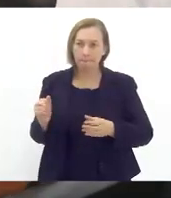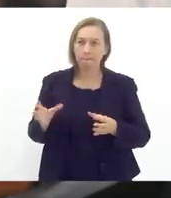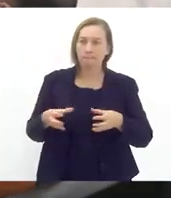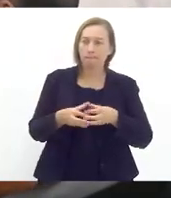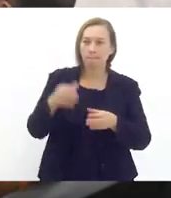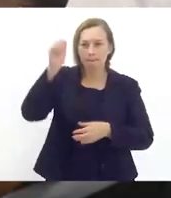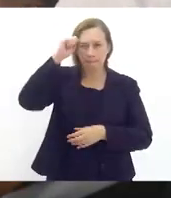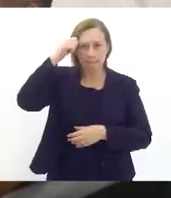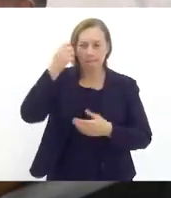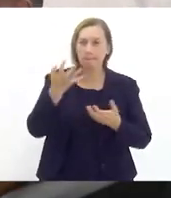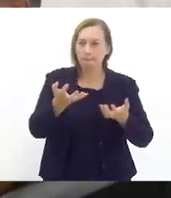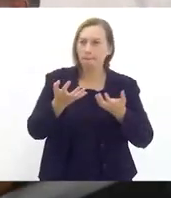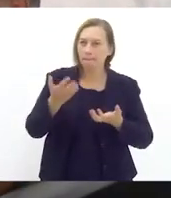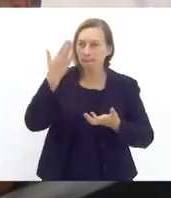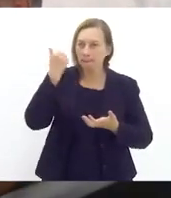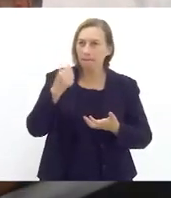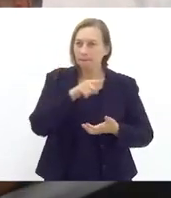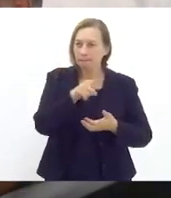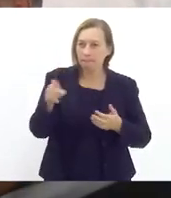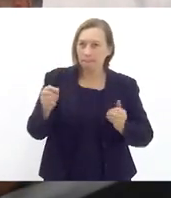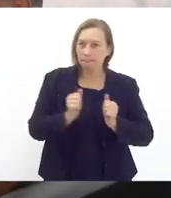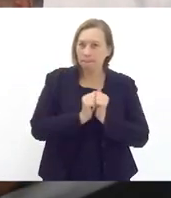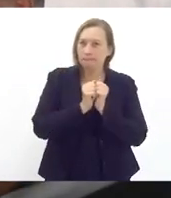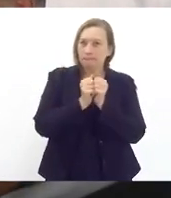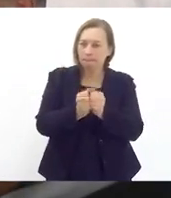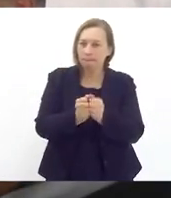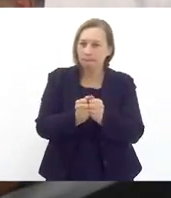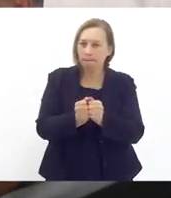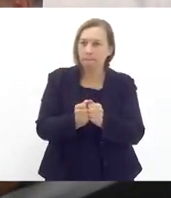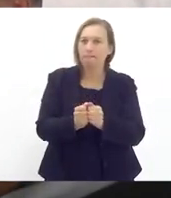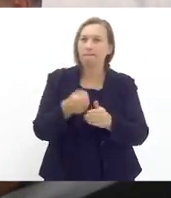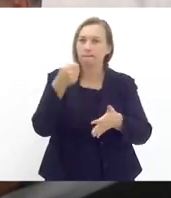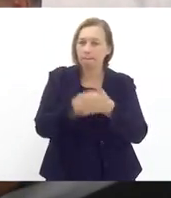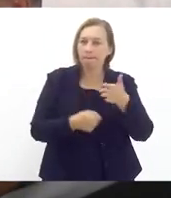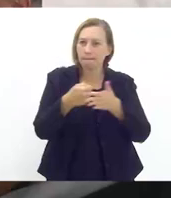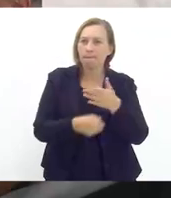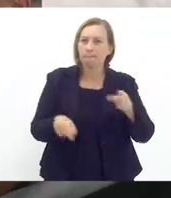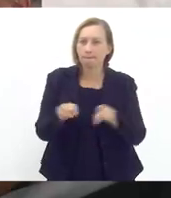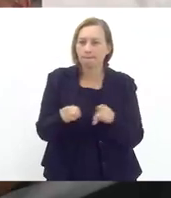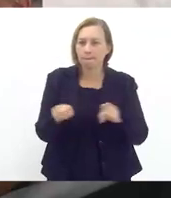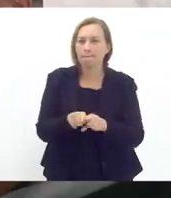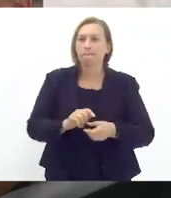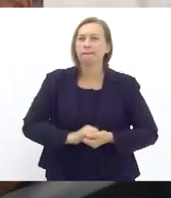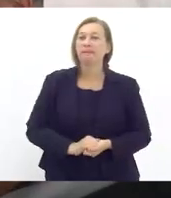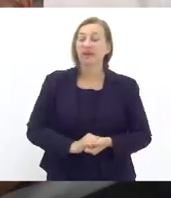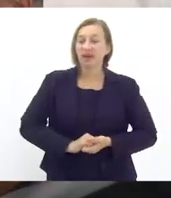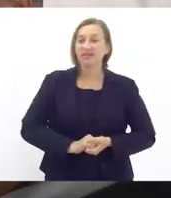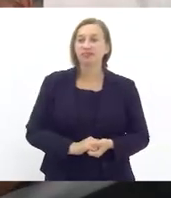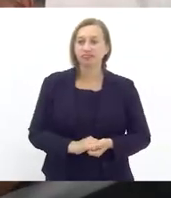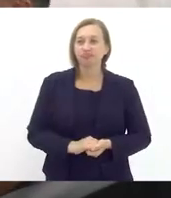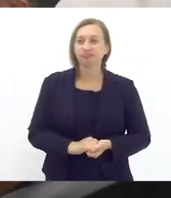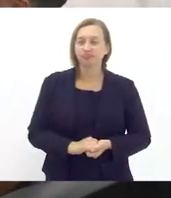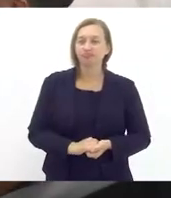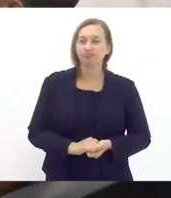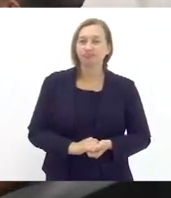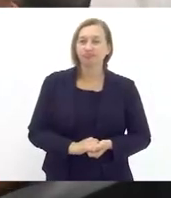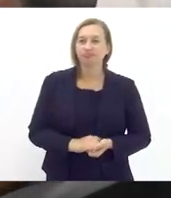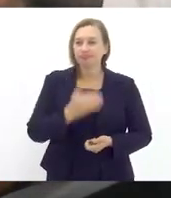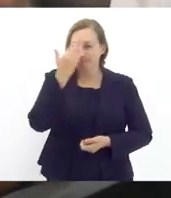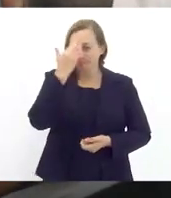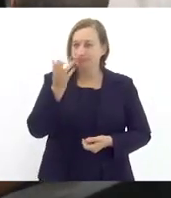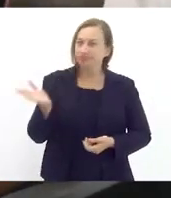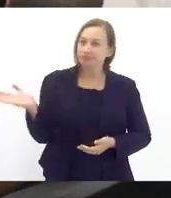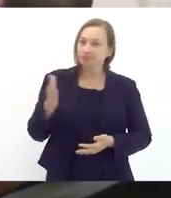quer saber se vocês serão Aliados também nessa nossa luta tudo bem obrigado vamos